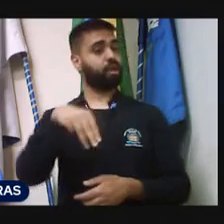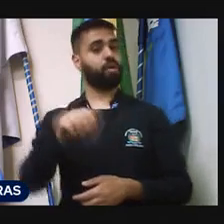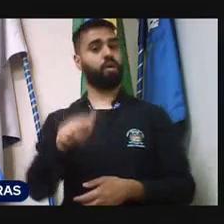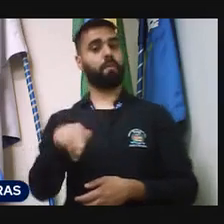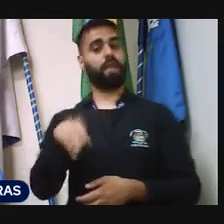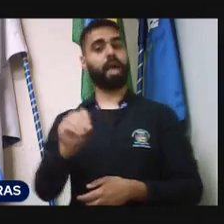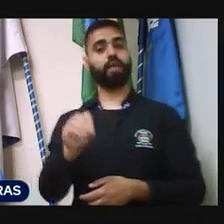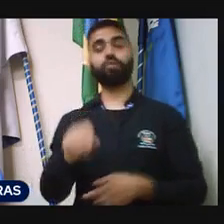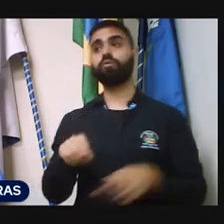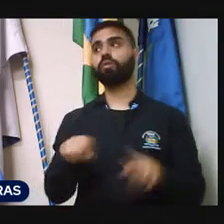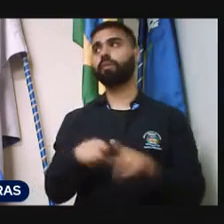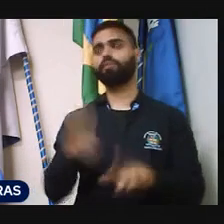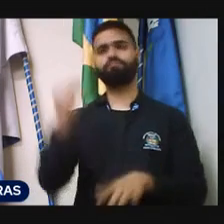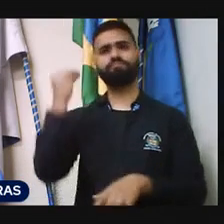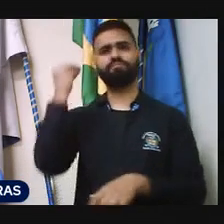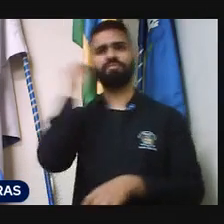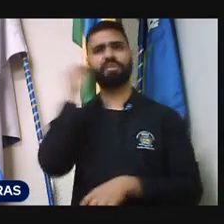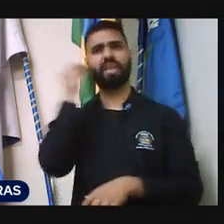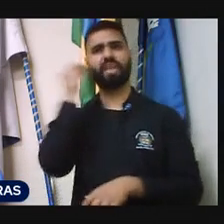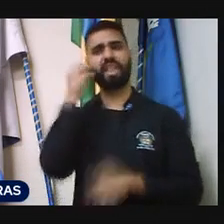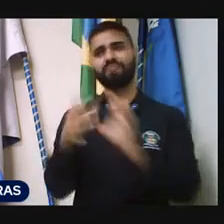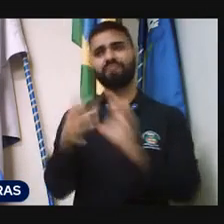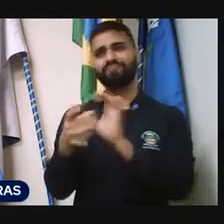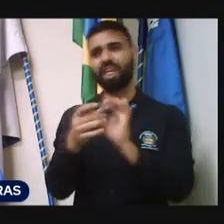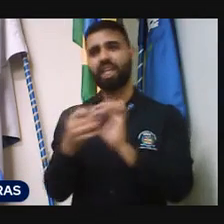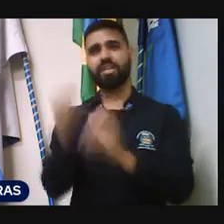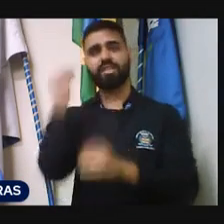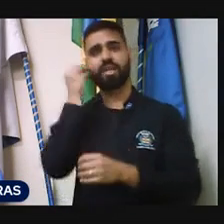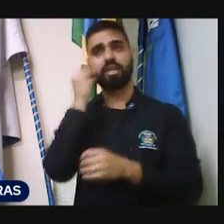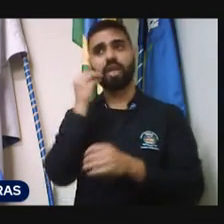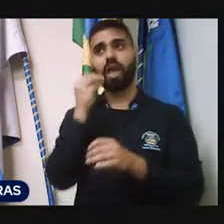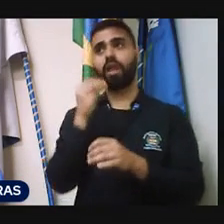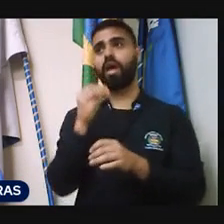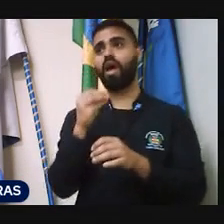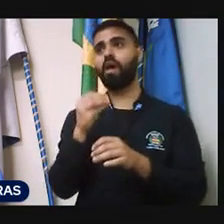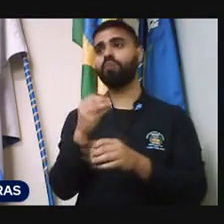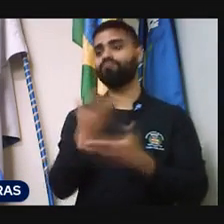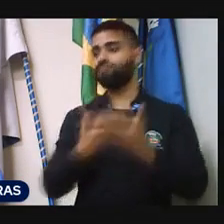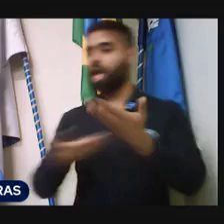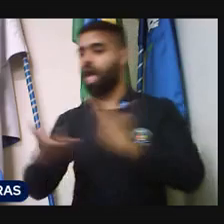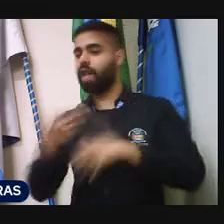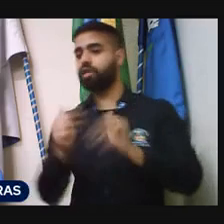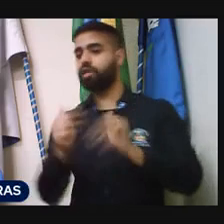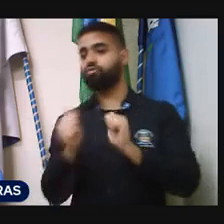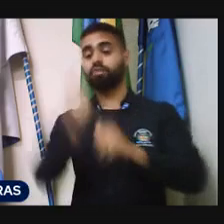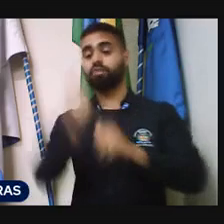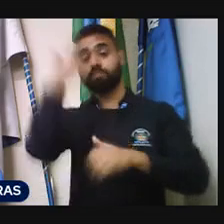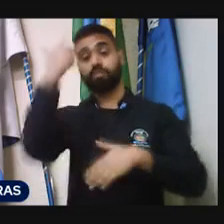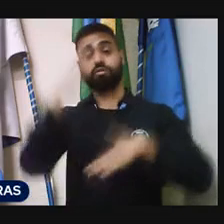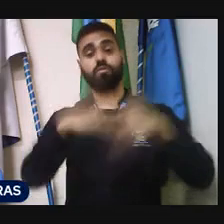integrando buscando a felicidade entre os seus funcionários